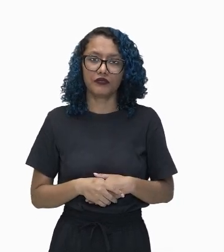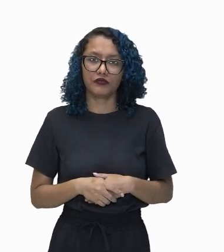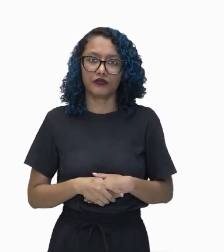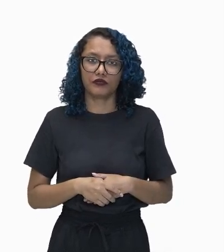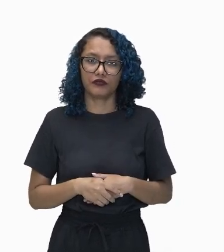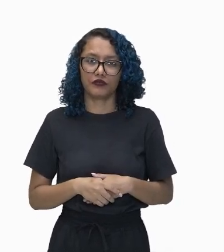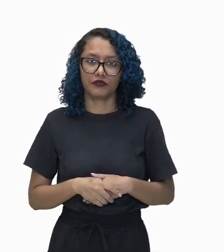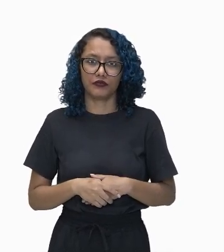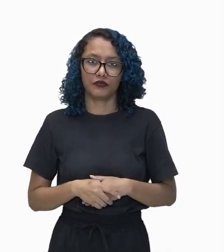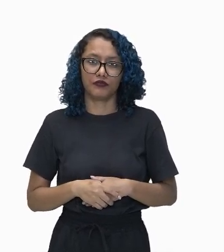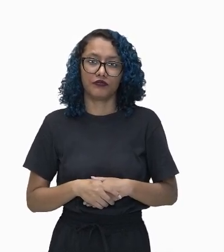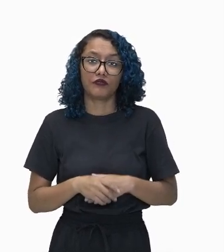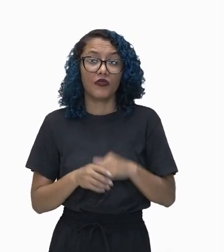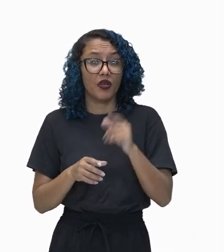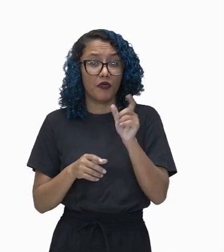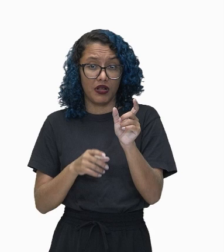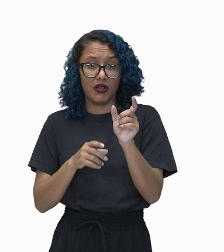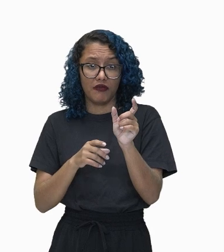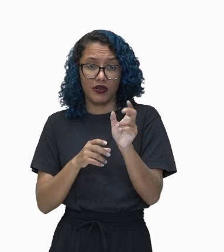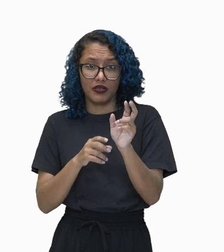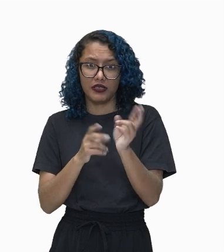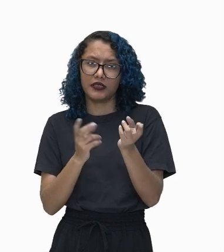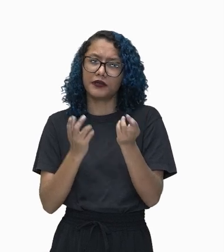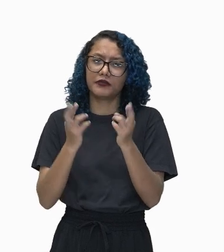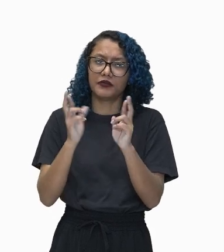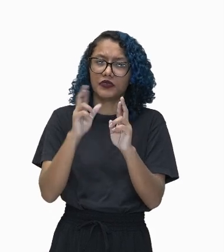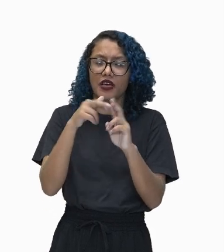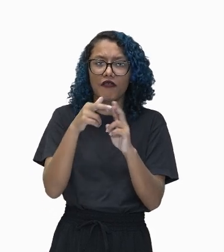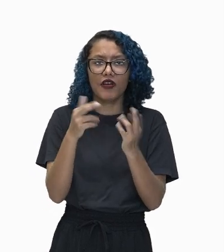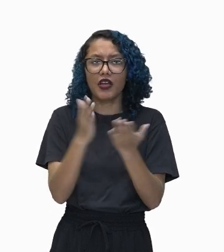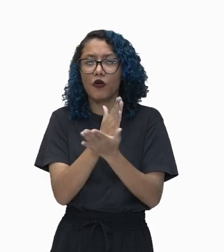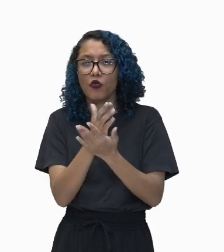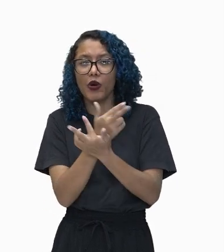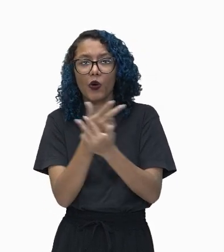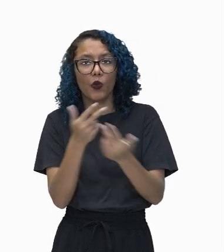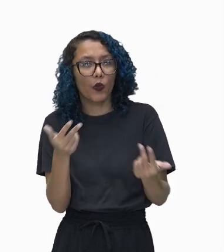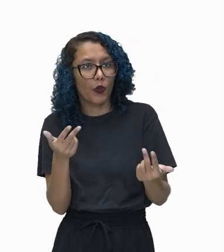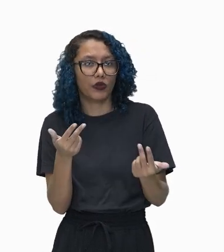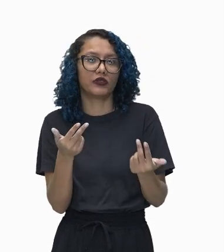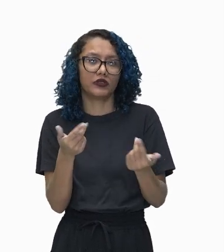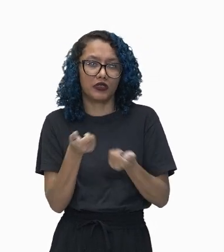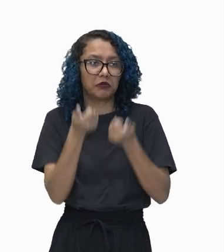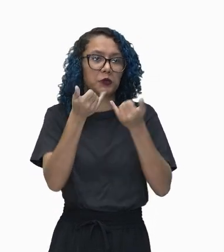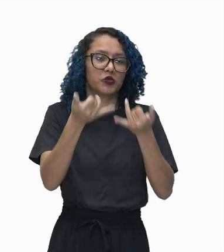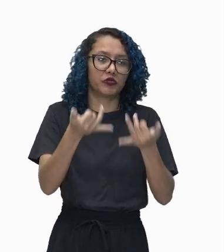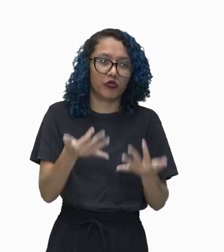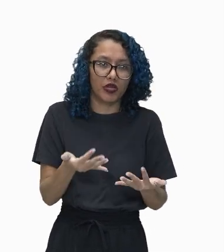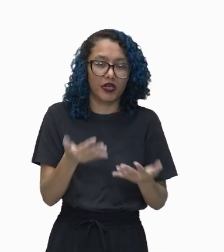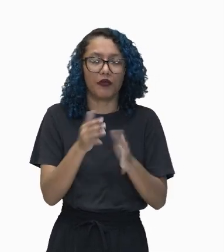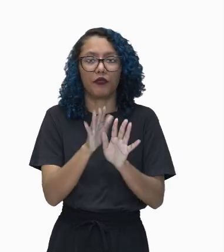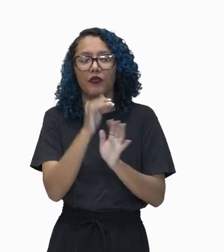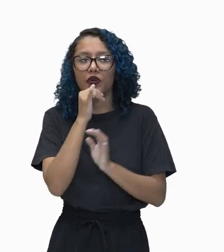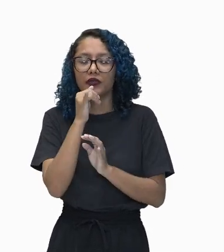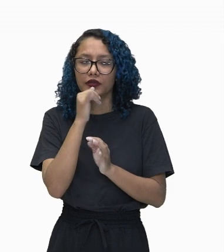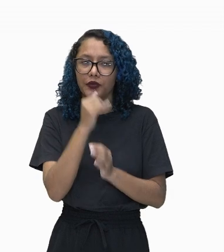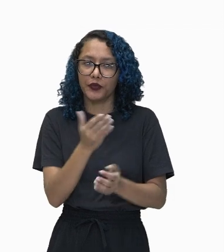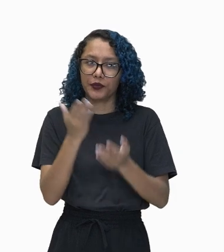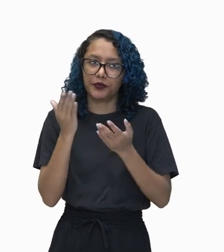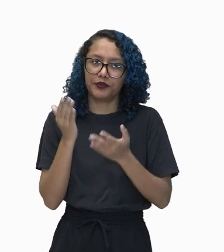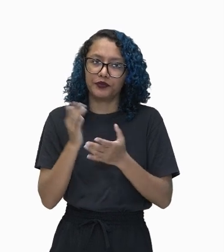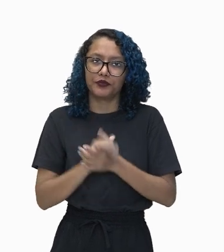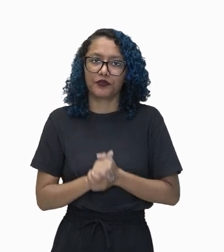se fala, é o termo referente sobre a qual se faz uma afirmação. Quando eu digo assim, ó,